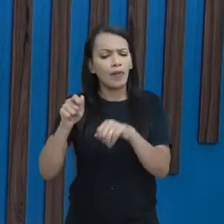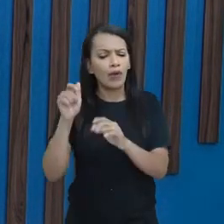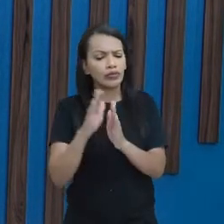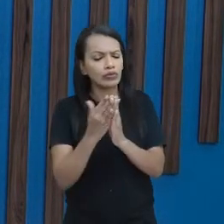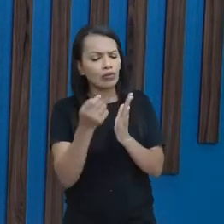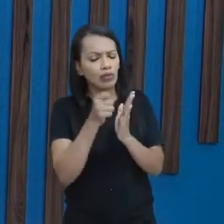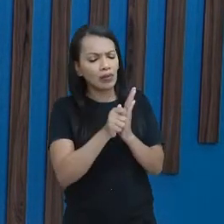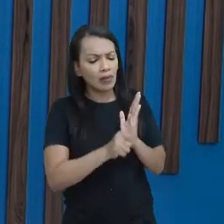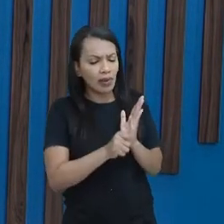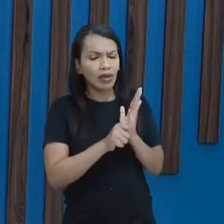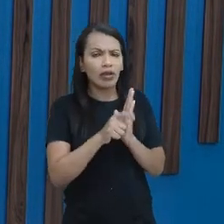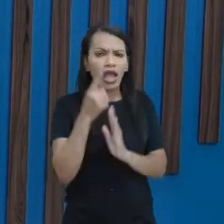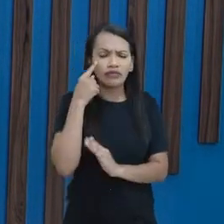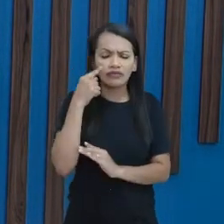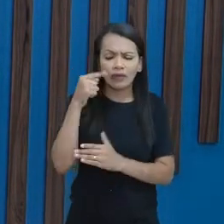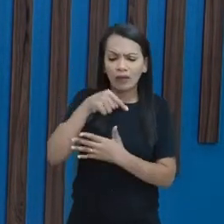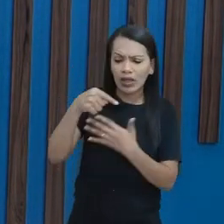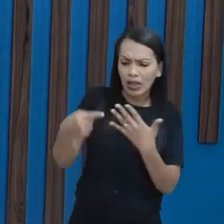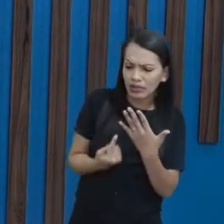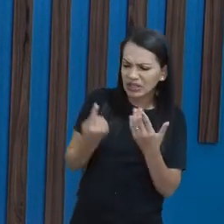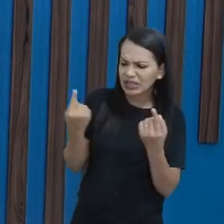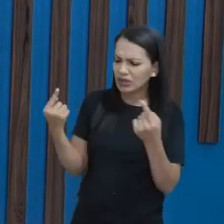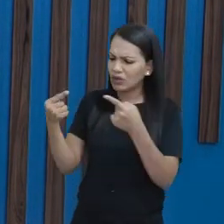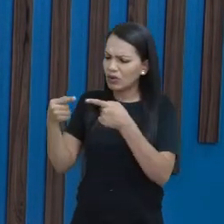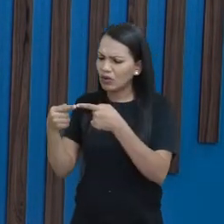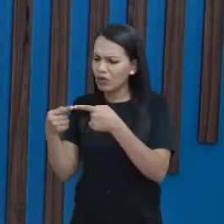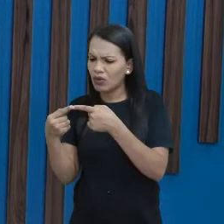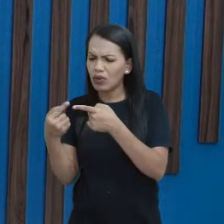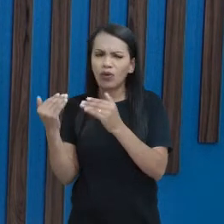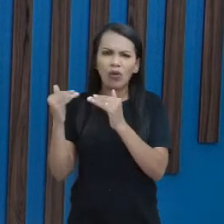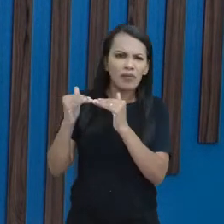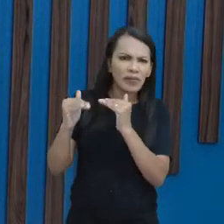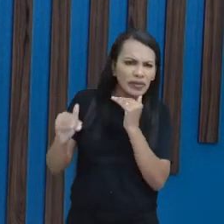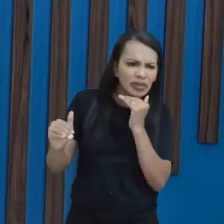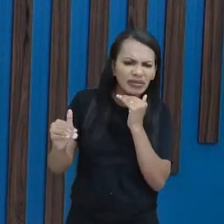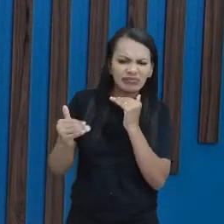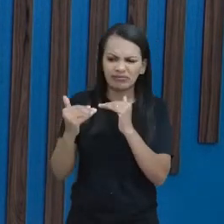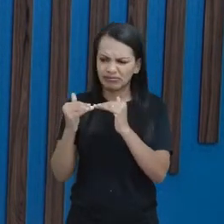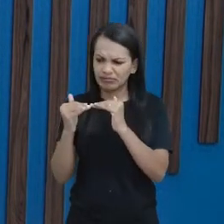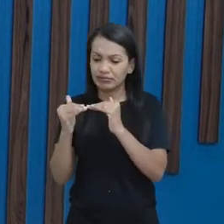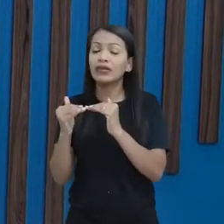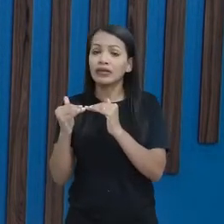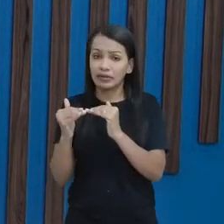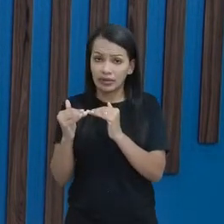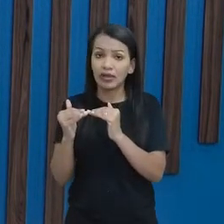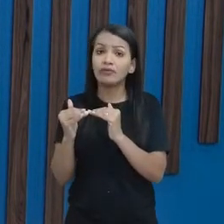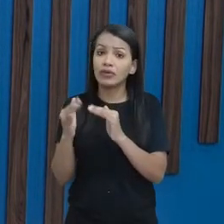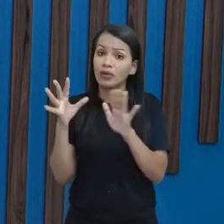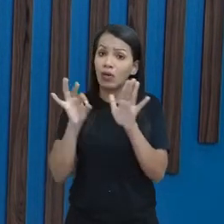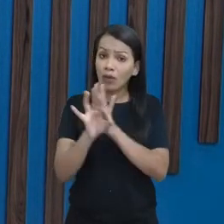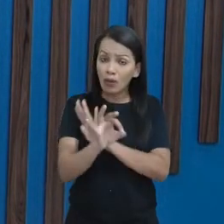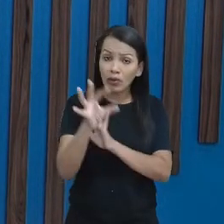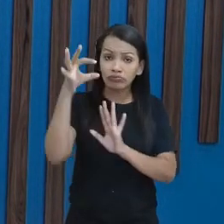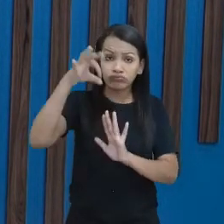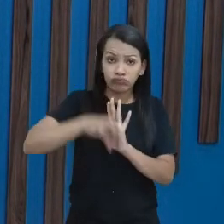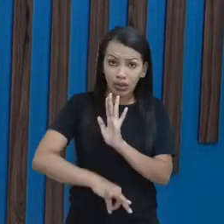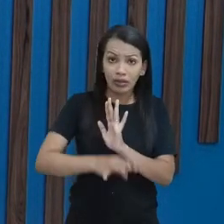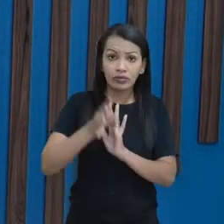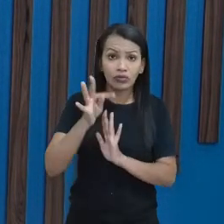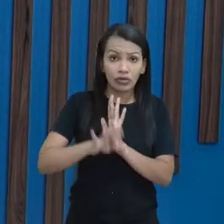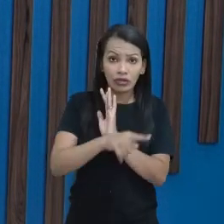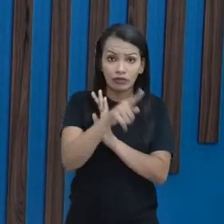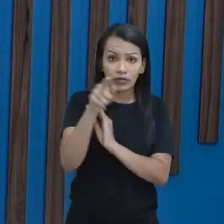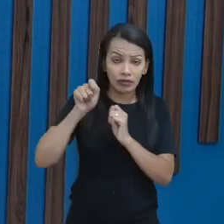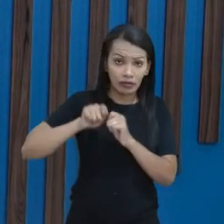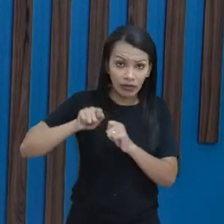esses elementos combinam? Será que esses elementos estão de forma coerente e harmoniosa no texto que vocês estão